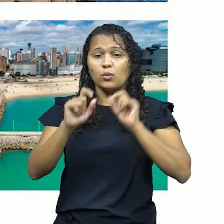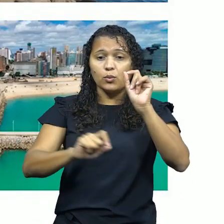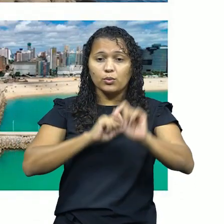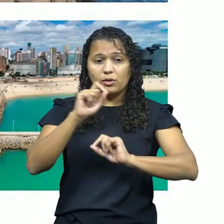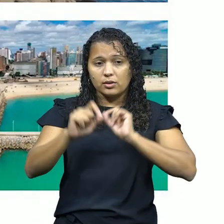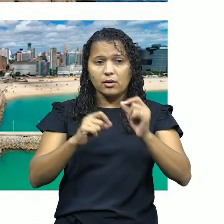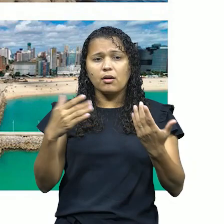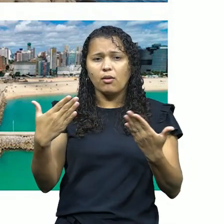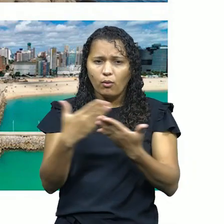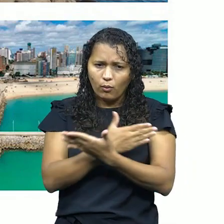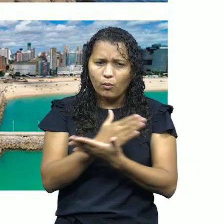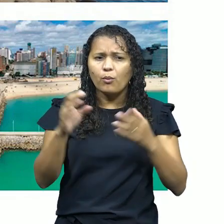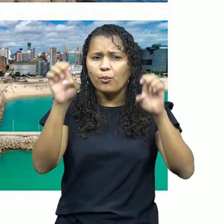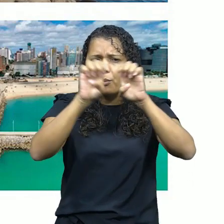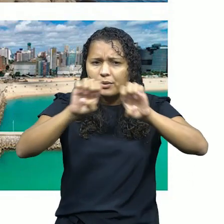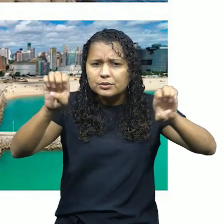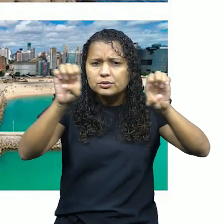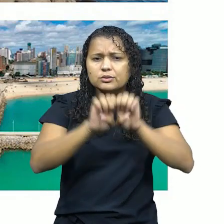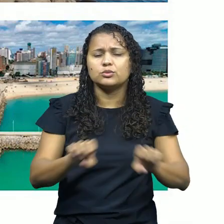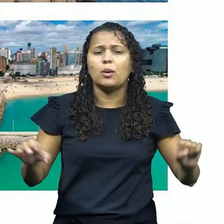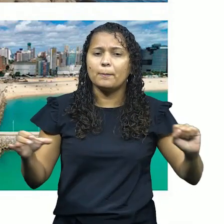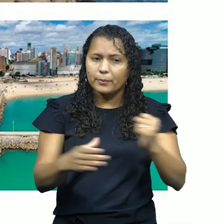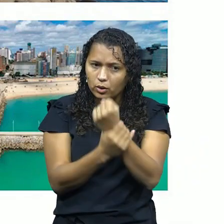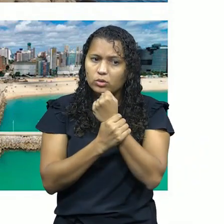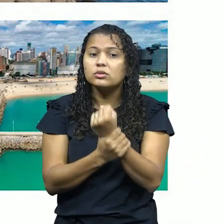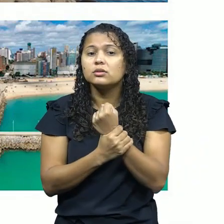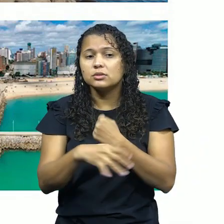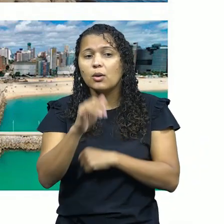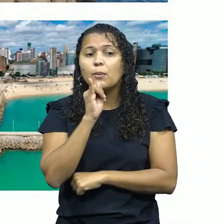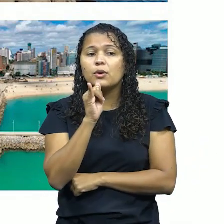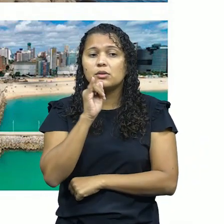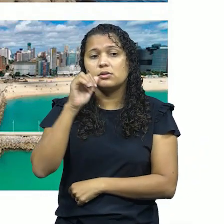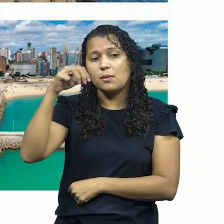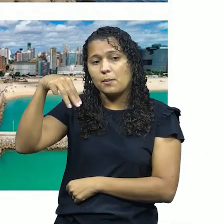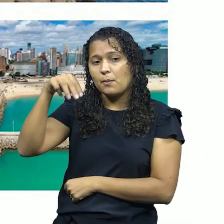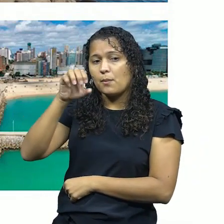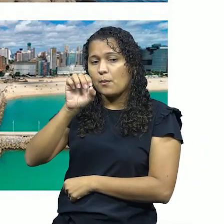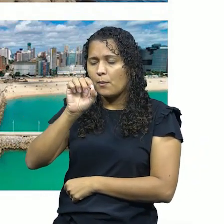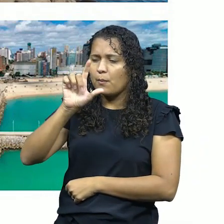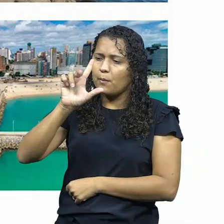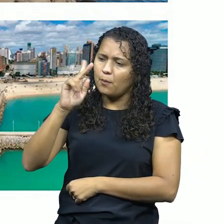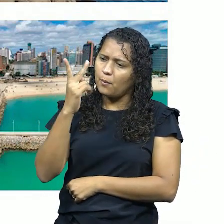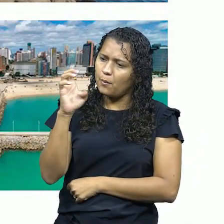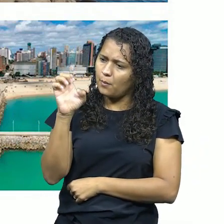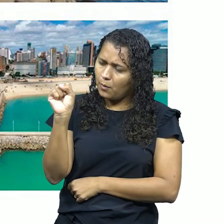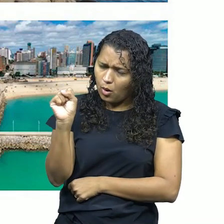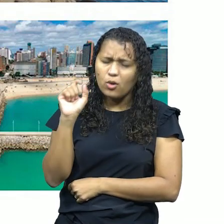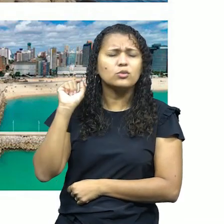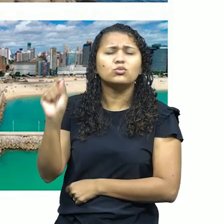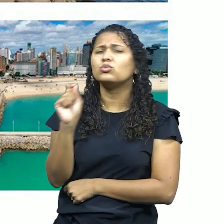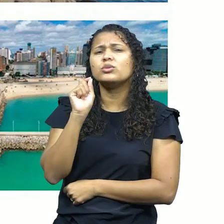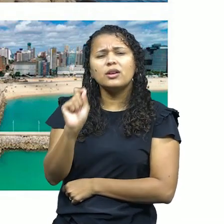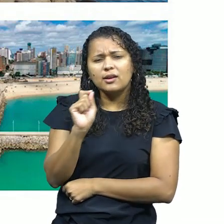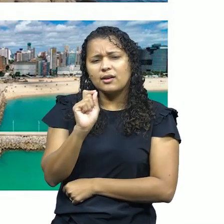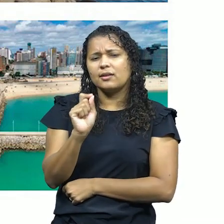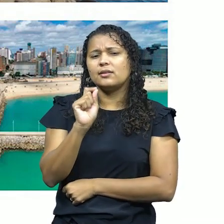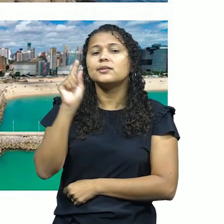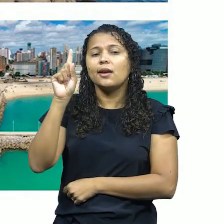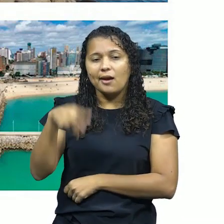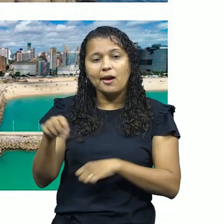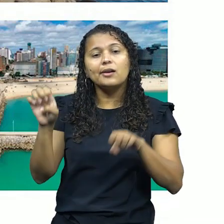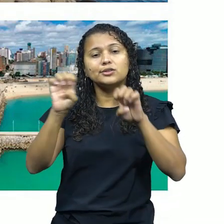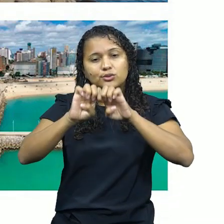pouquinho de outras estruturas, como os moles. O que são moles? Moles